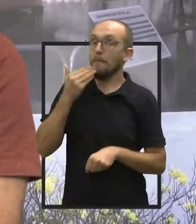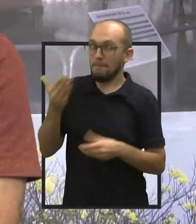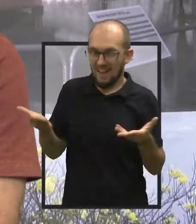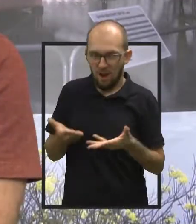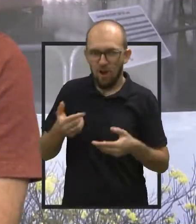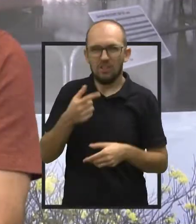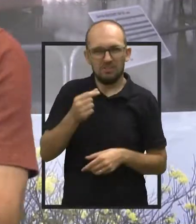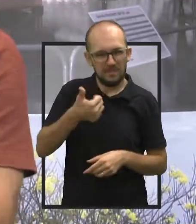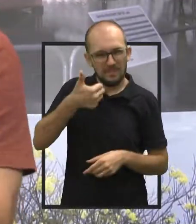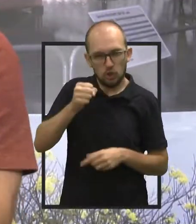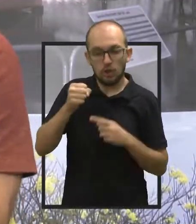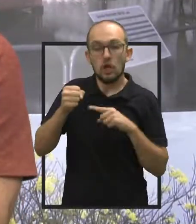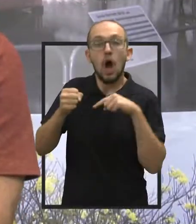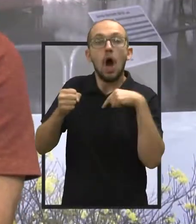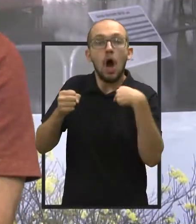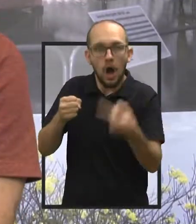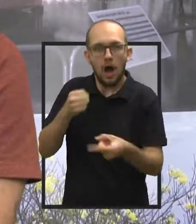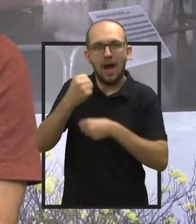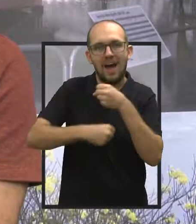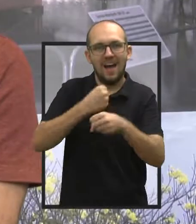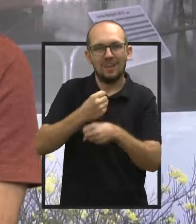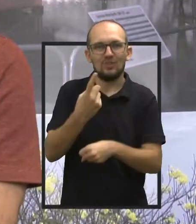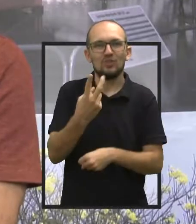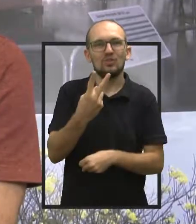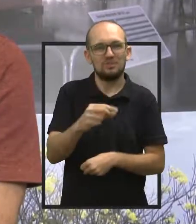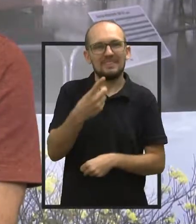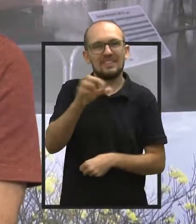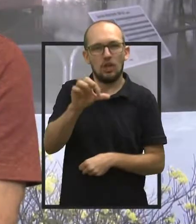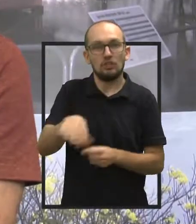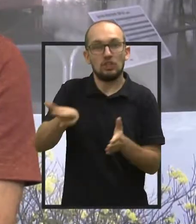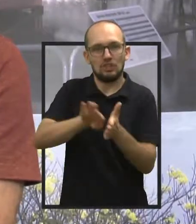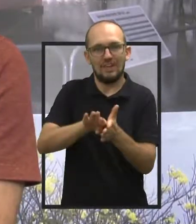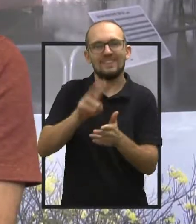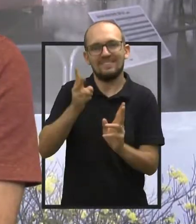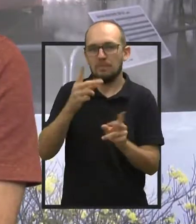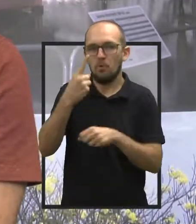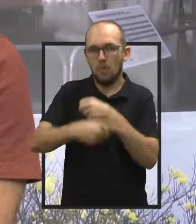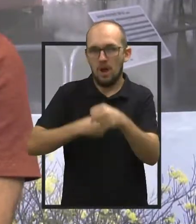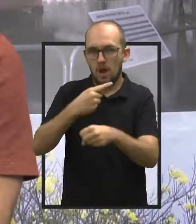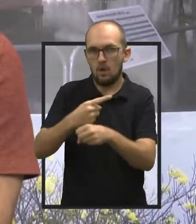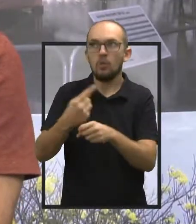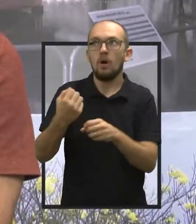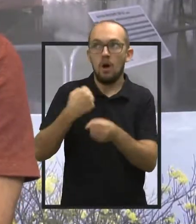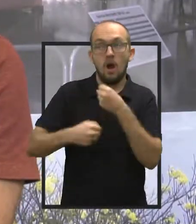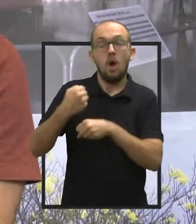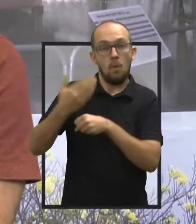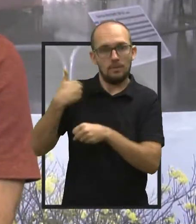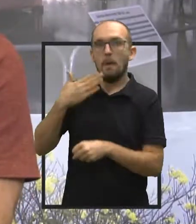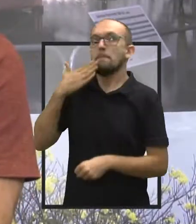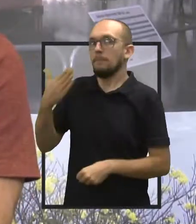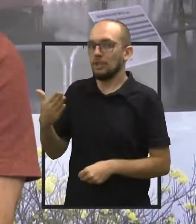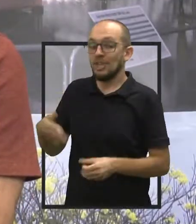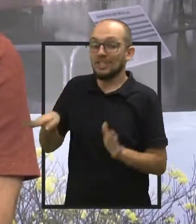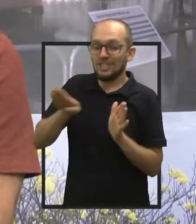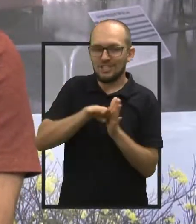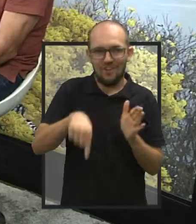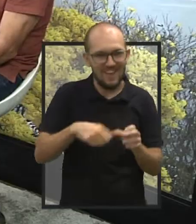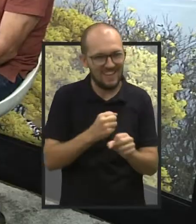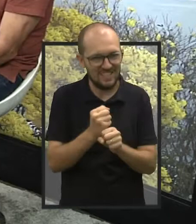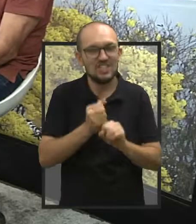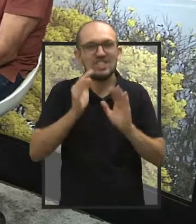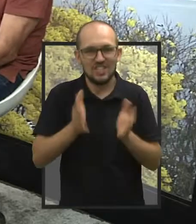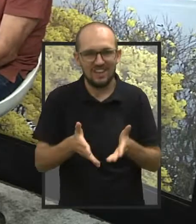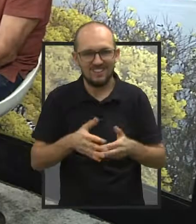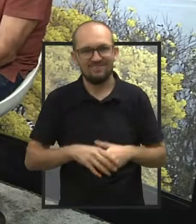nós solicitamos em 2017, né, e ela já veio nesse ano e já está nos cofres da Santa Casa de Jaú.